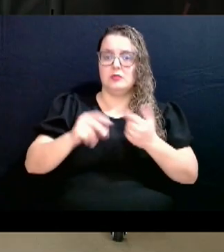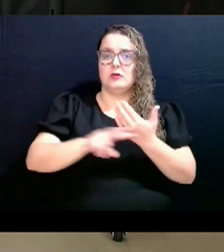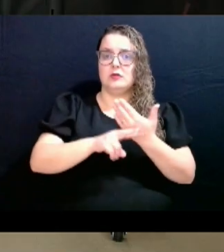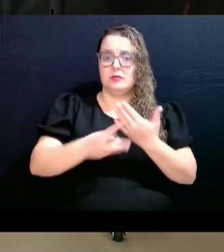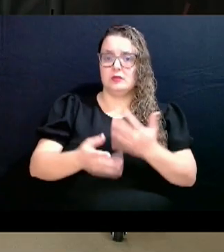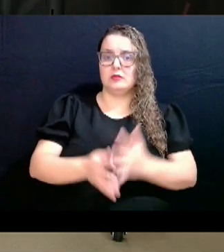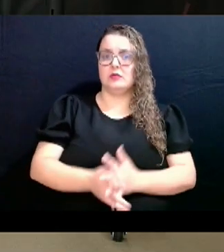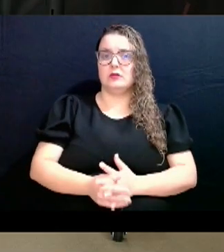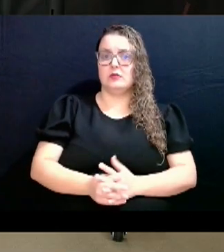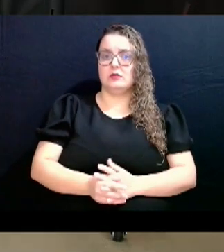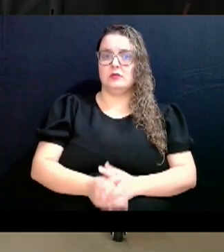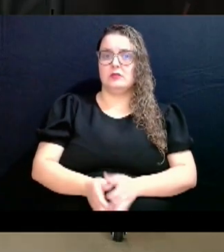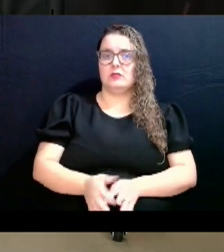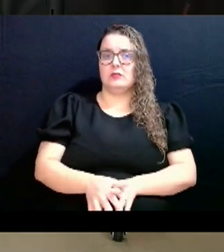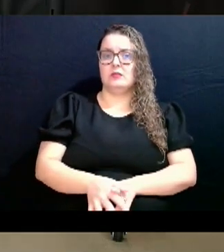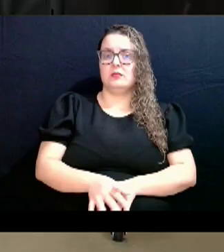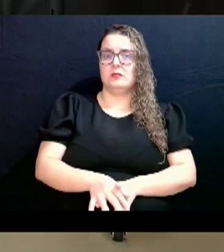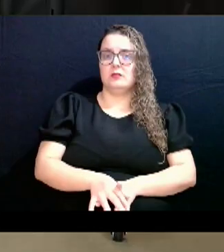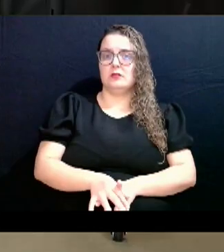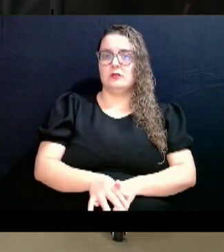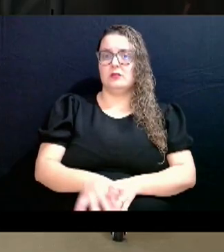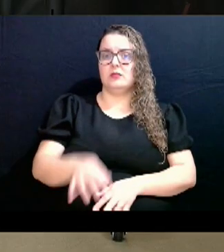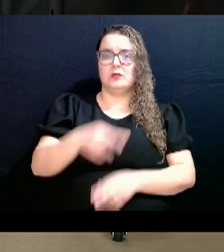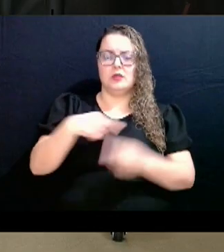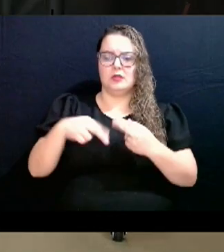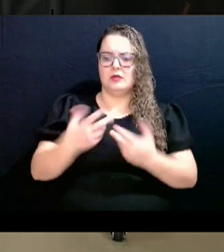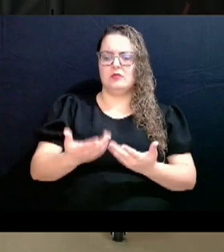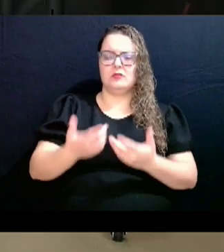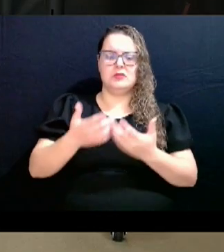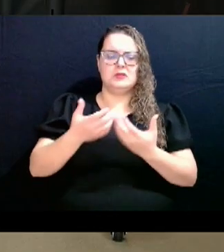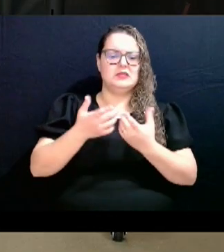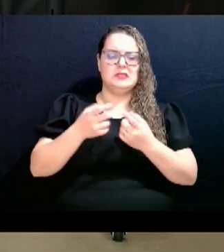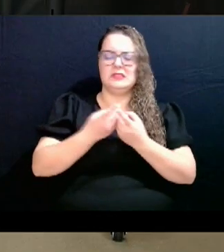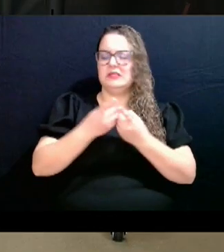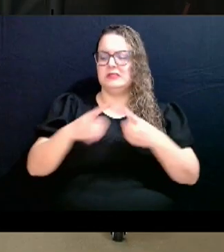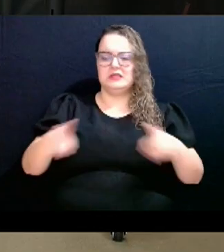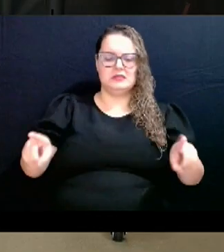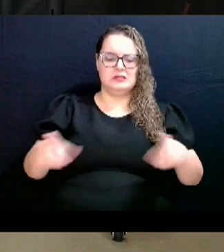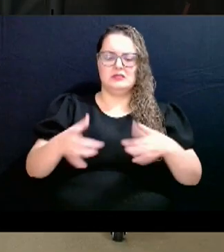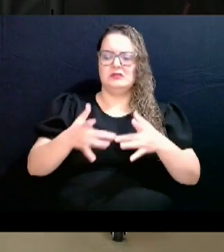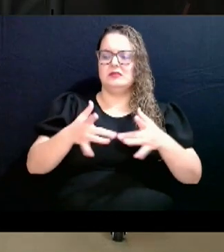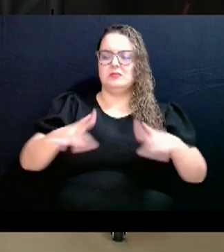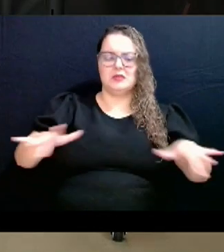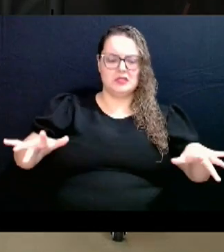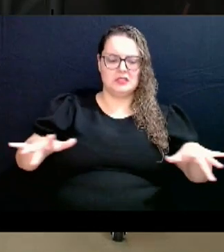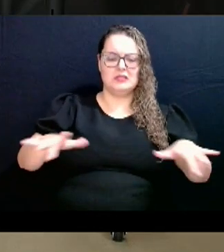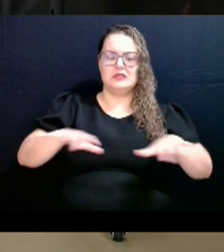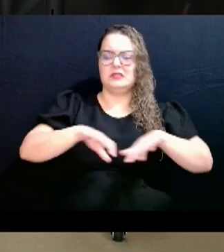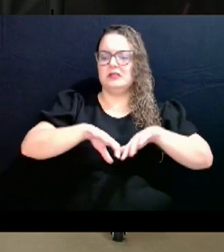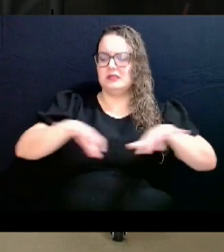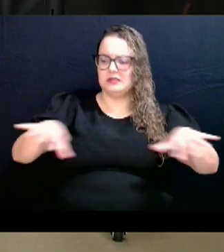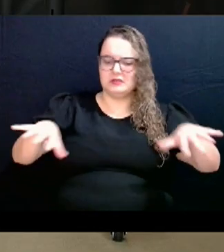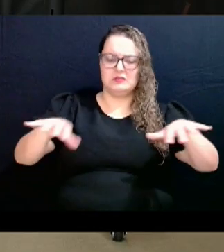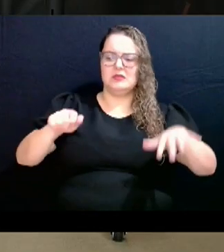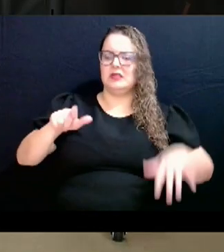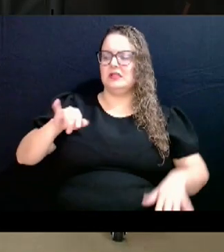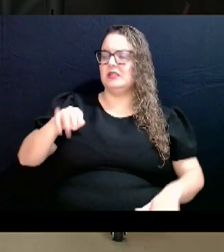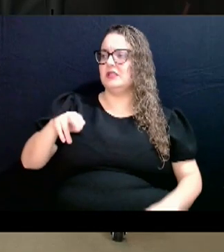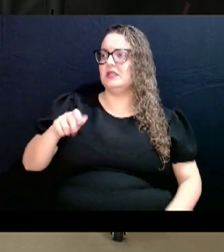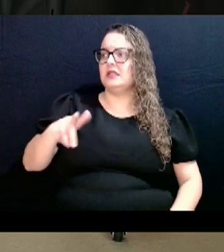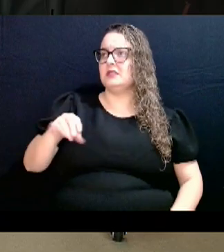questão dessa de separação, de alienação, enfim, de definir com quem a criança vai